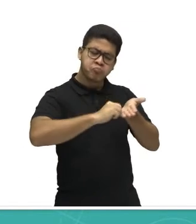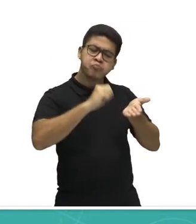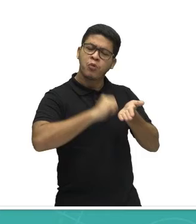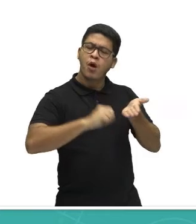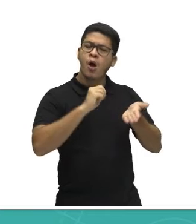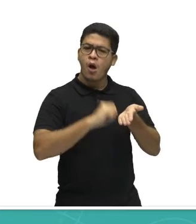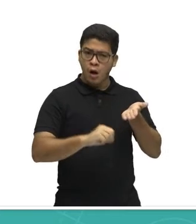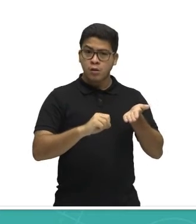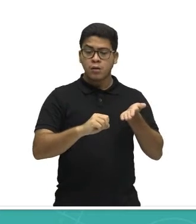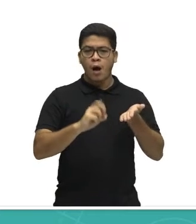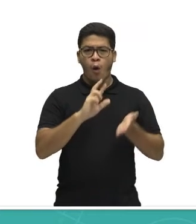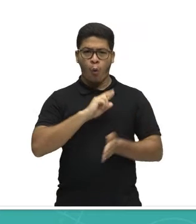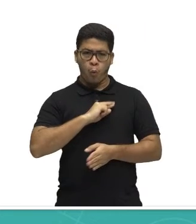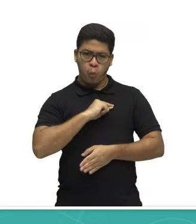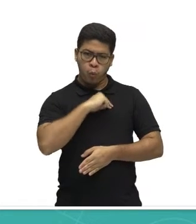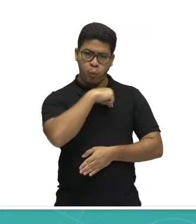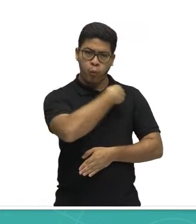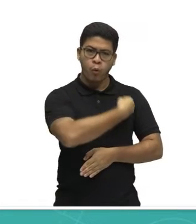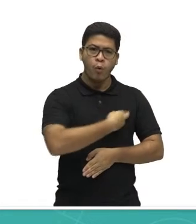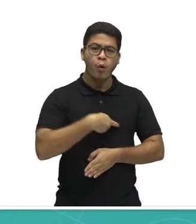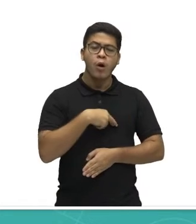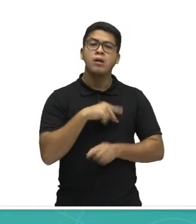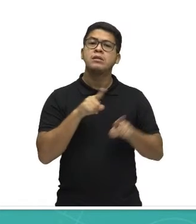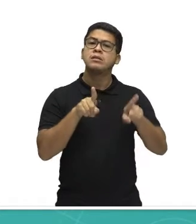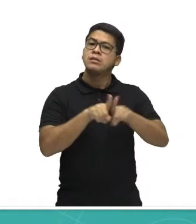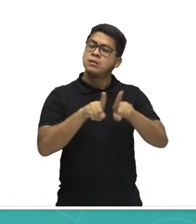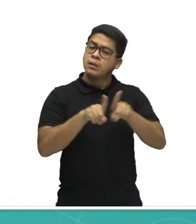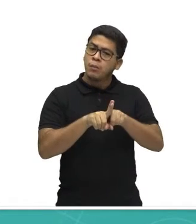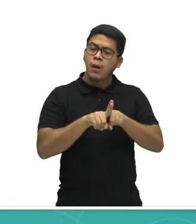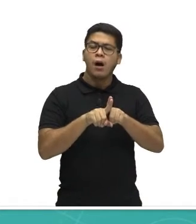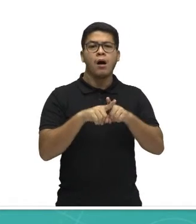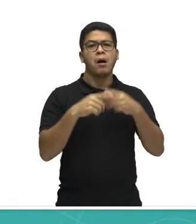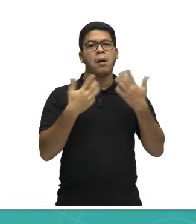importante, principalmente durante a Semana de Arte Moderna,